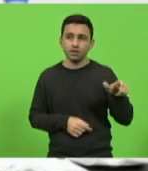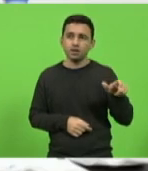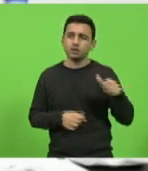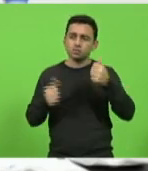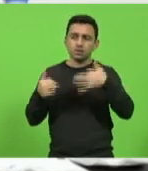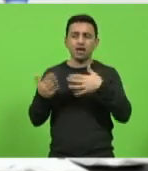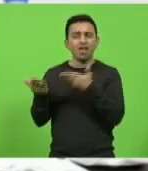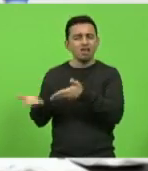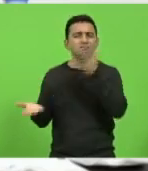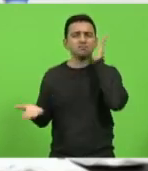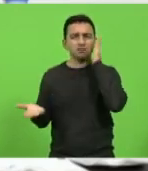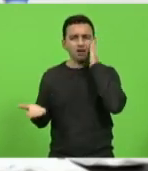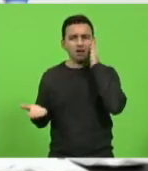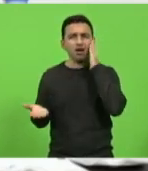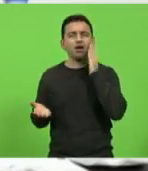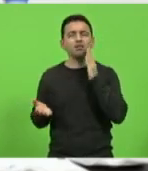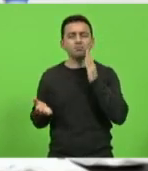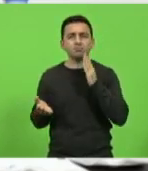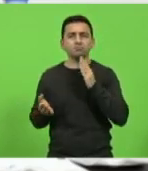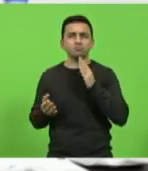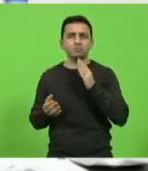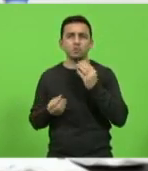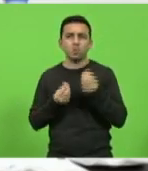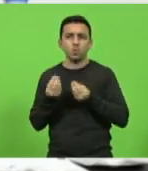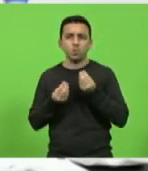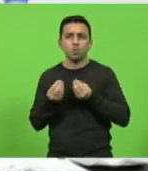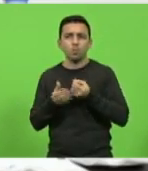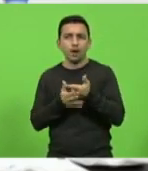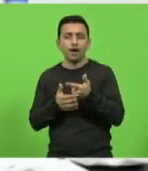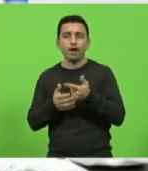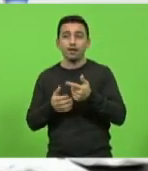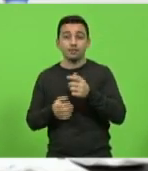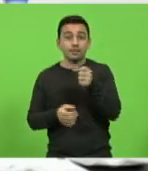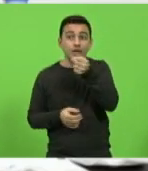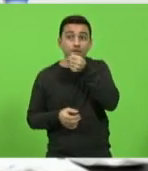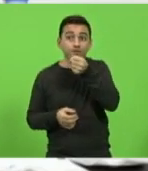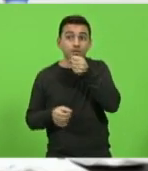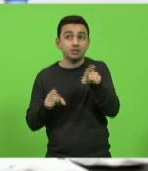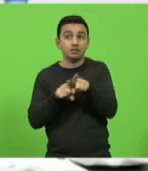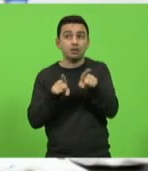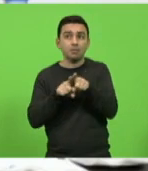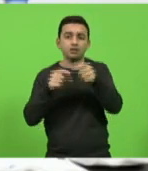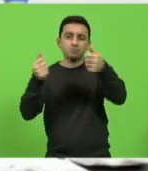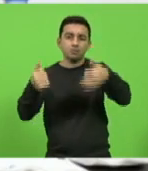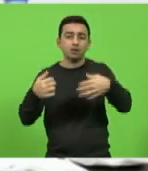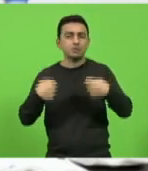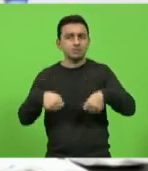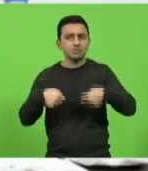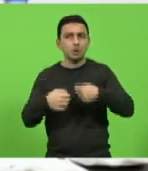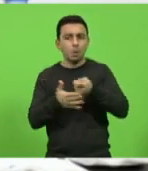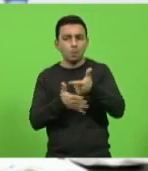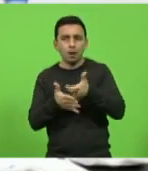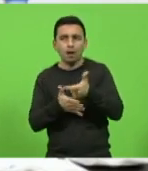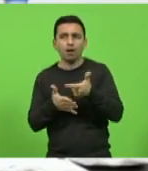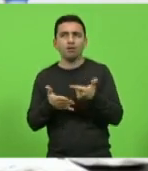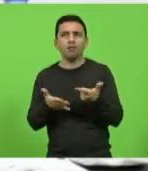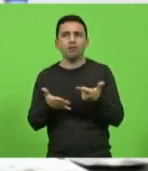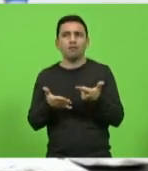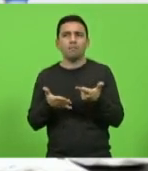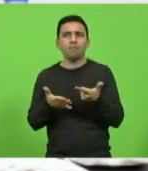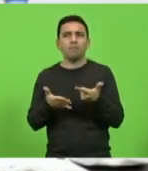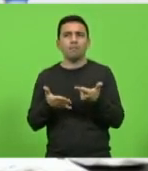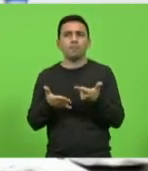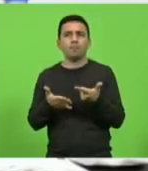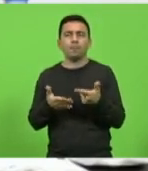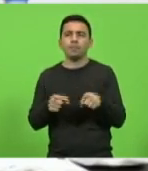conhecimento da operação na medida em que havia declarado em entrevistas o interesse do estado na aquisição dos equipamentos a despeito Das